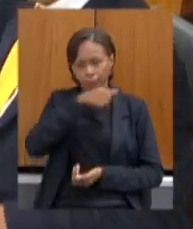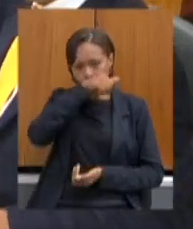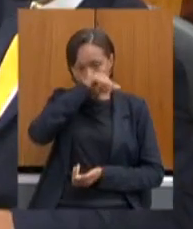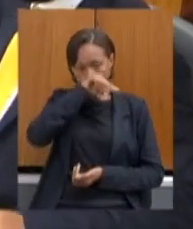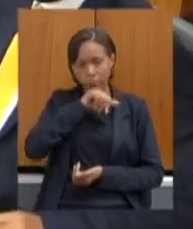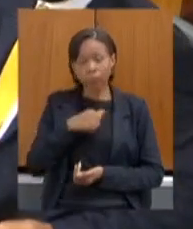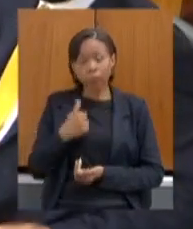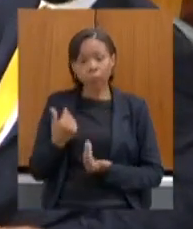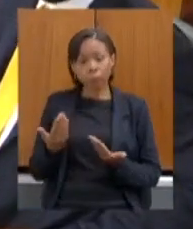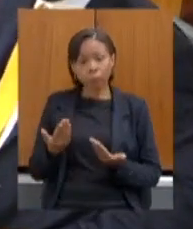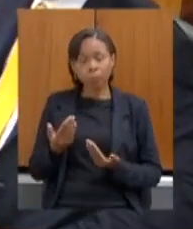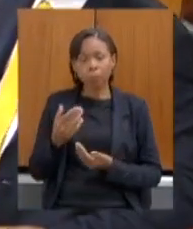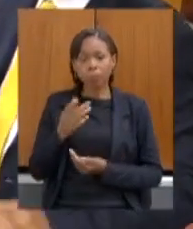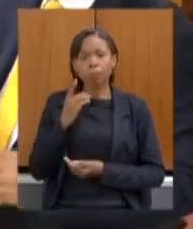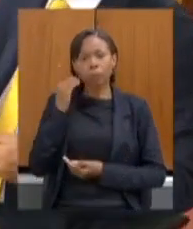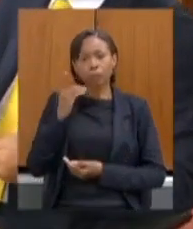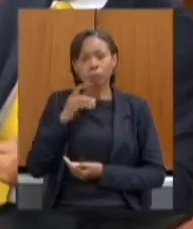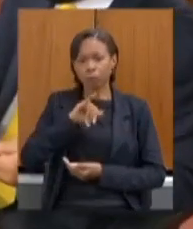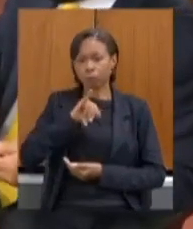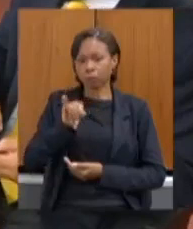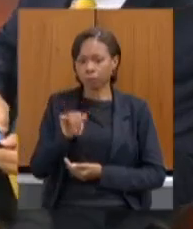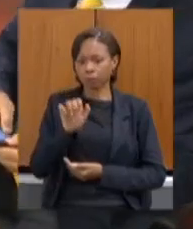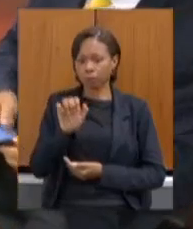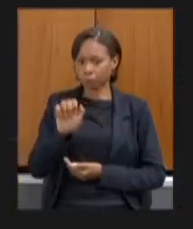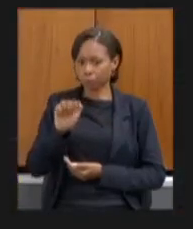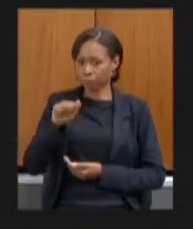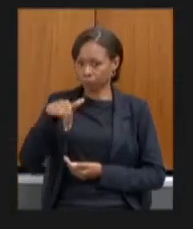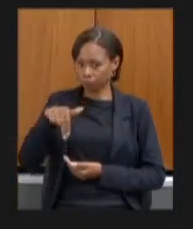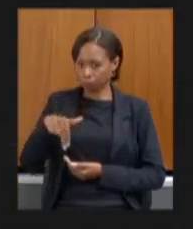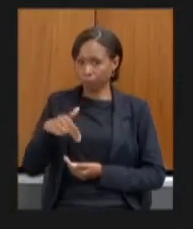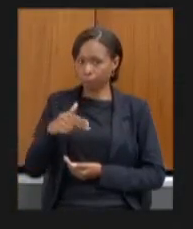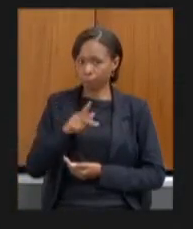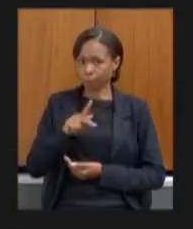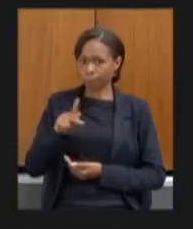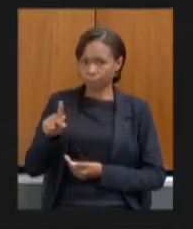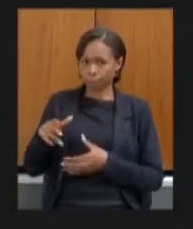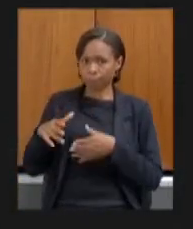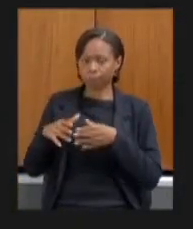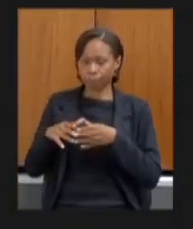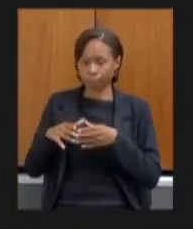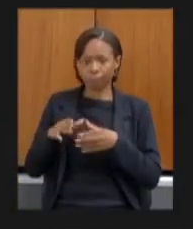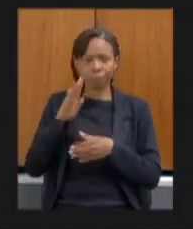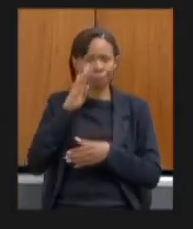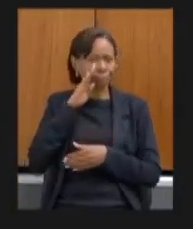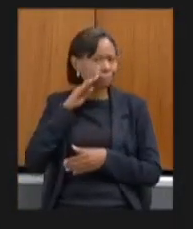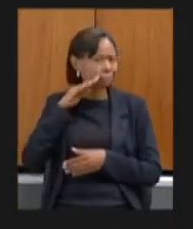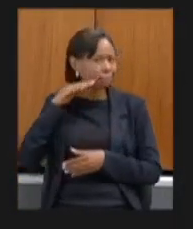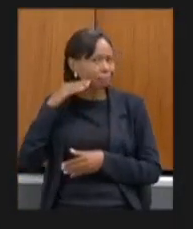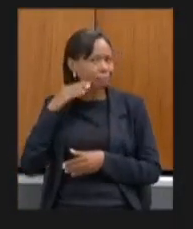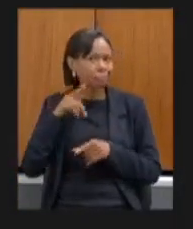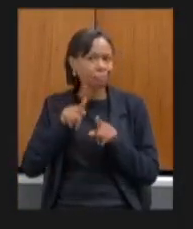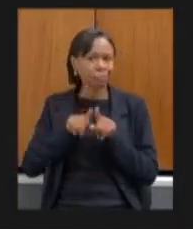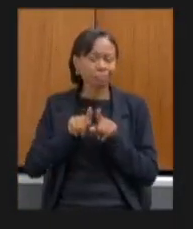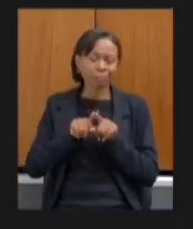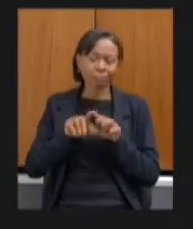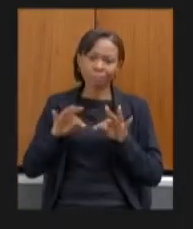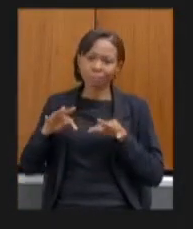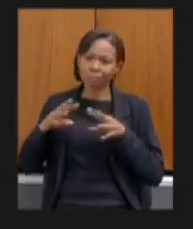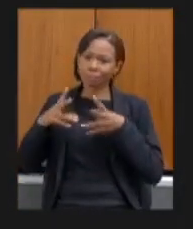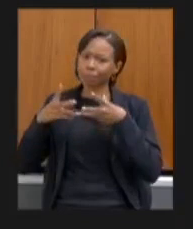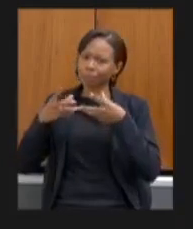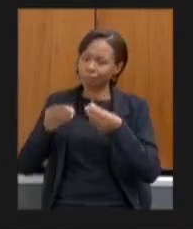Deputado Jean Freire, presidente dessa sessão, boa tarde, a vossa excelência, deputada Bia, em nome dela, todas as deputadas que nos acompanham,